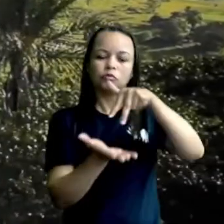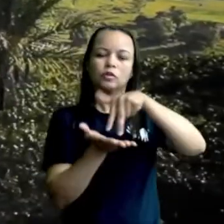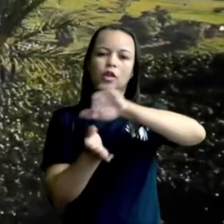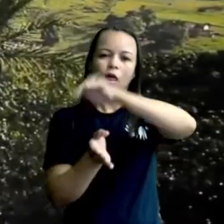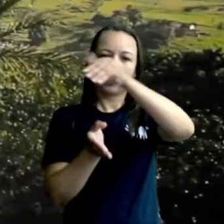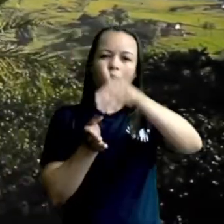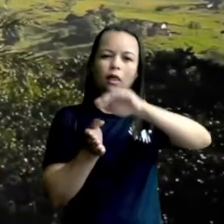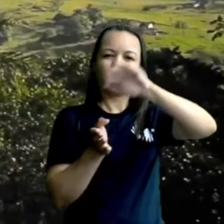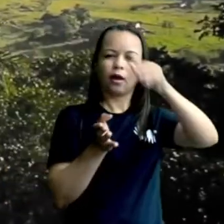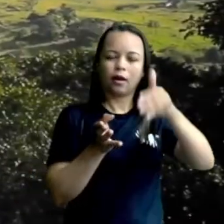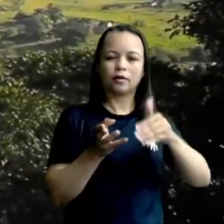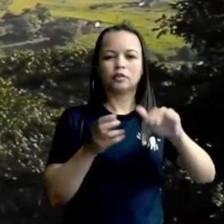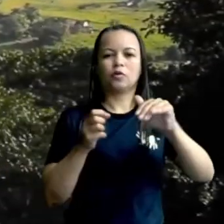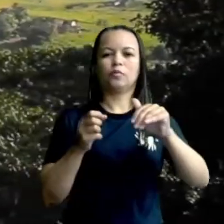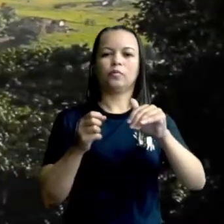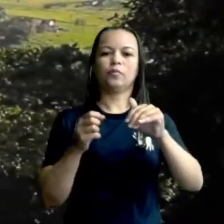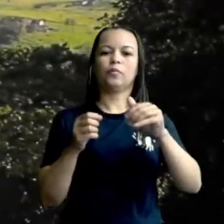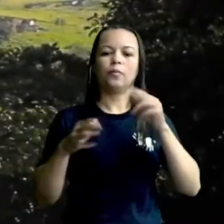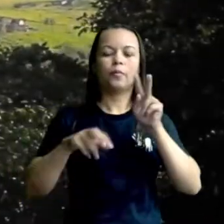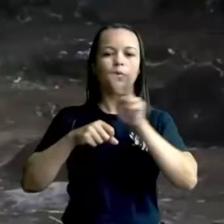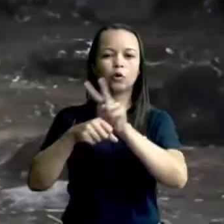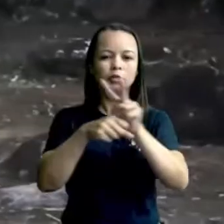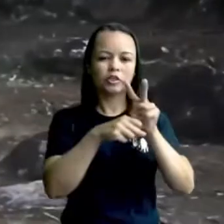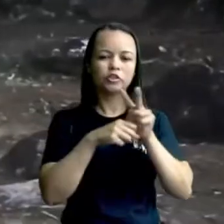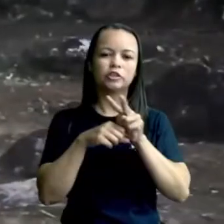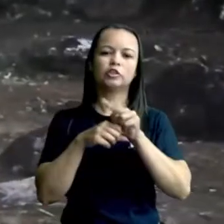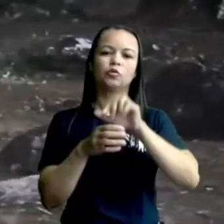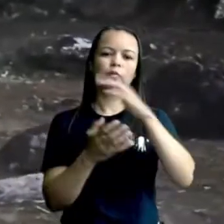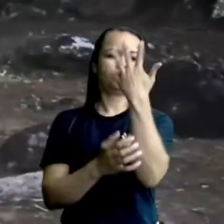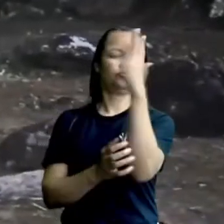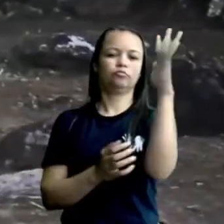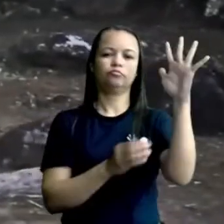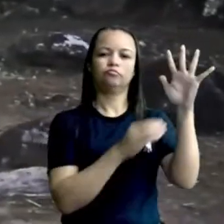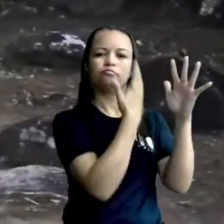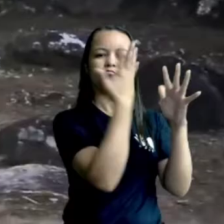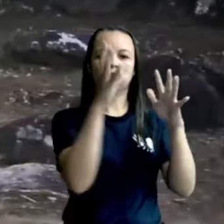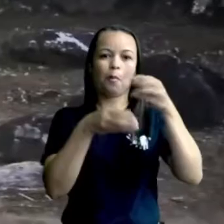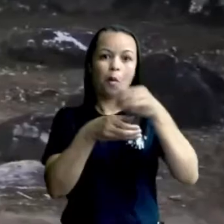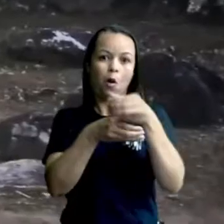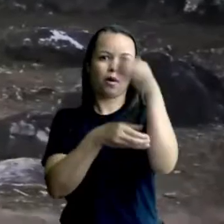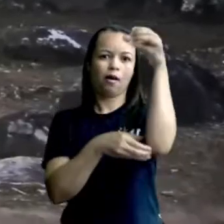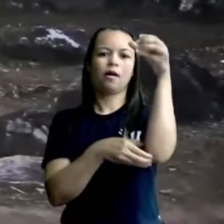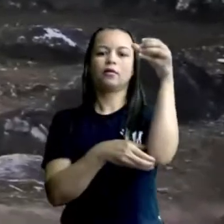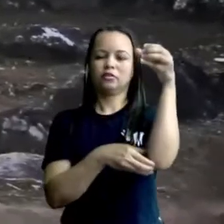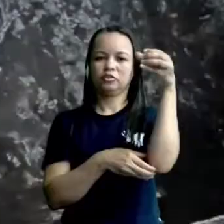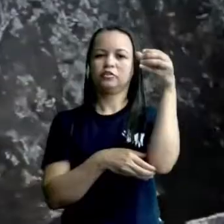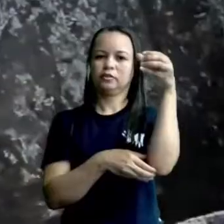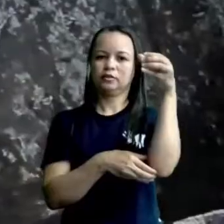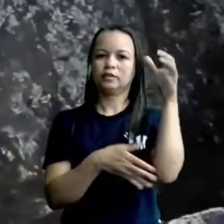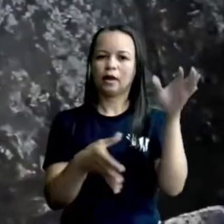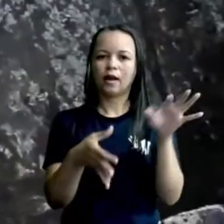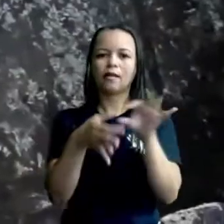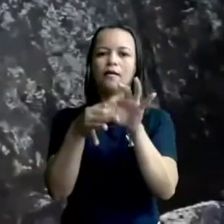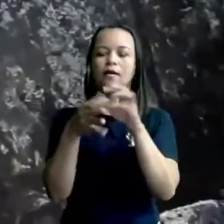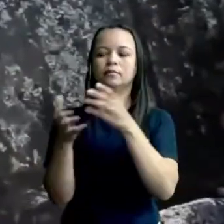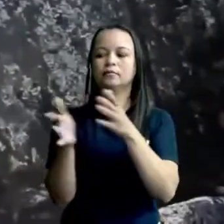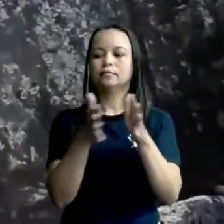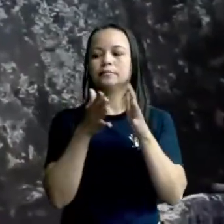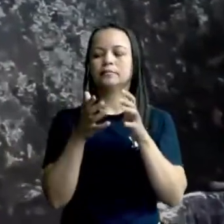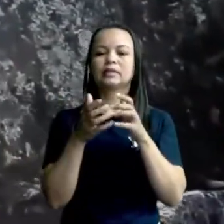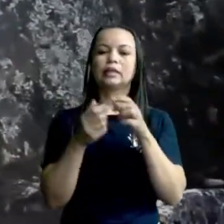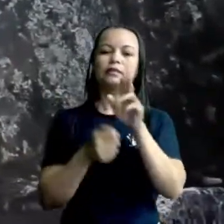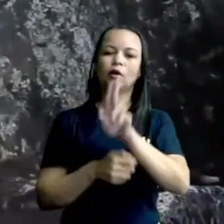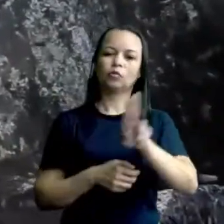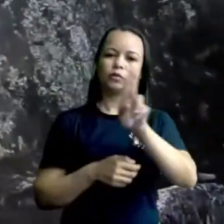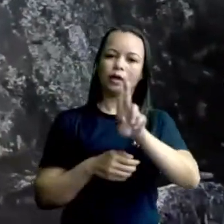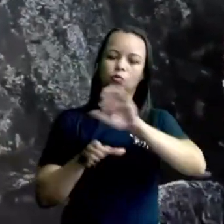monte, protegidos por imensos tabocais que rodeavam o lugar. Os bambuzais, aliás, além de terem dado o nome